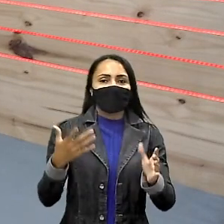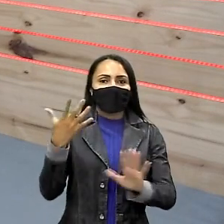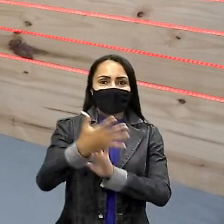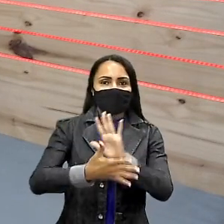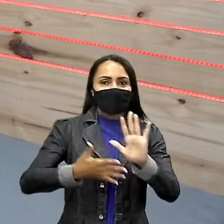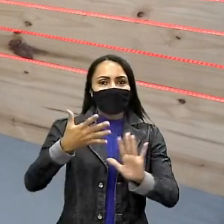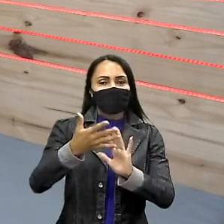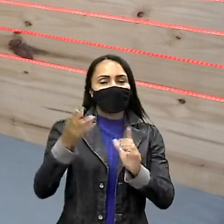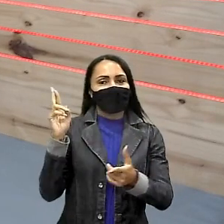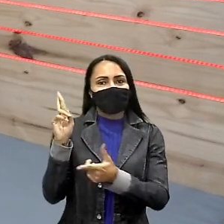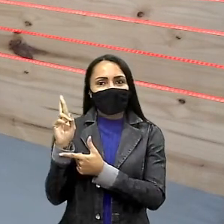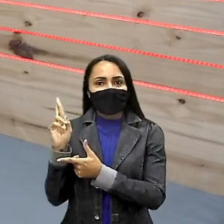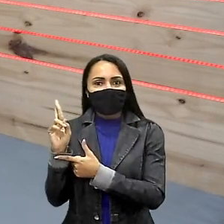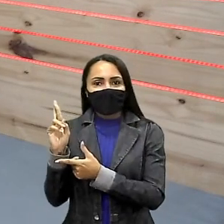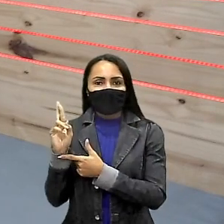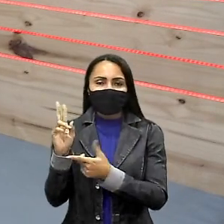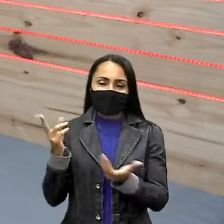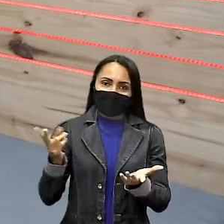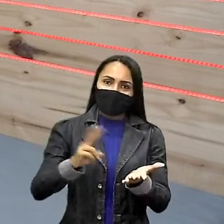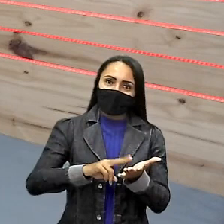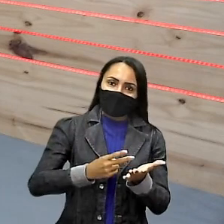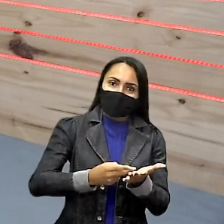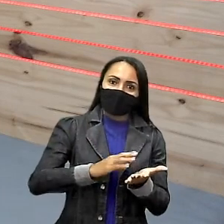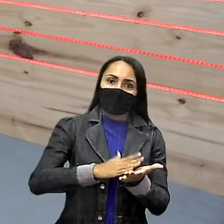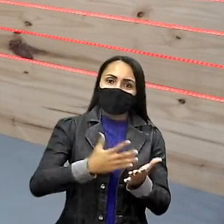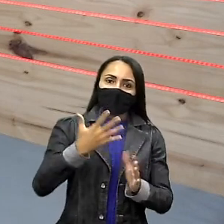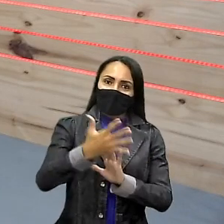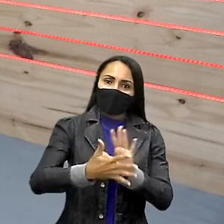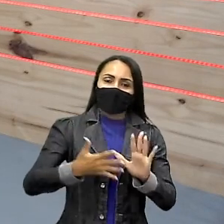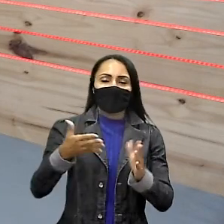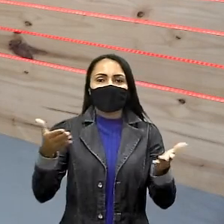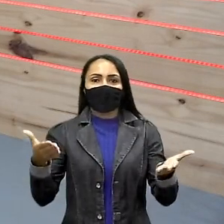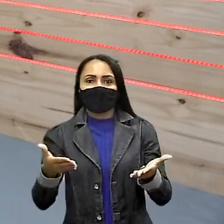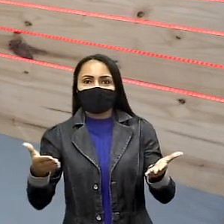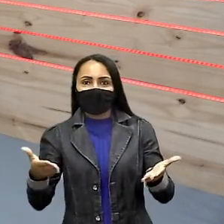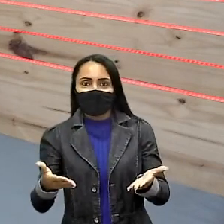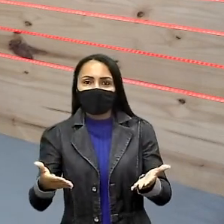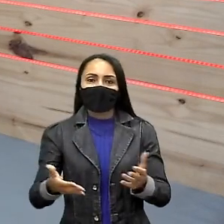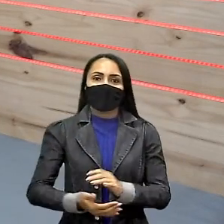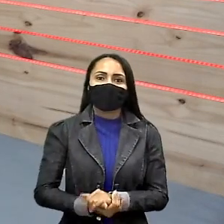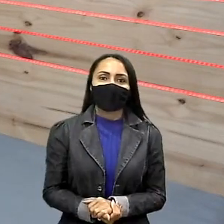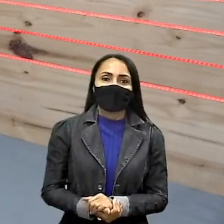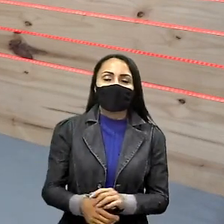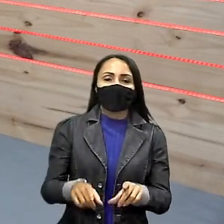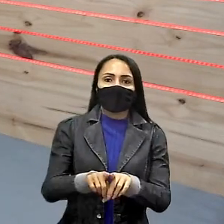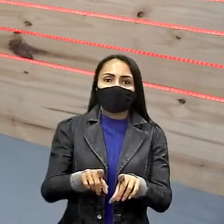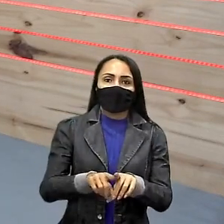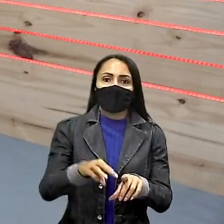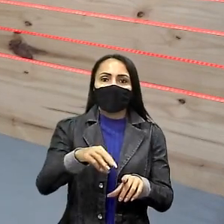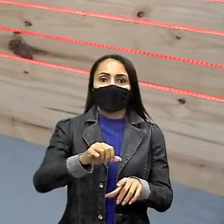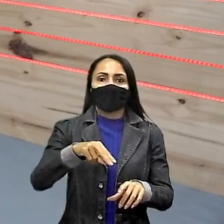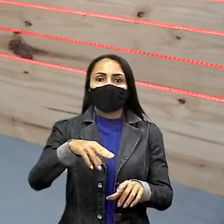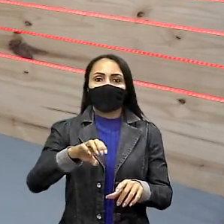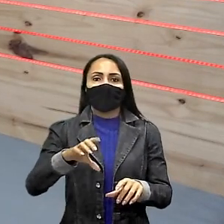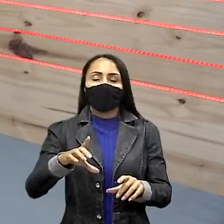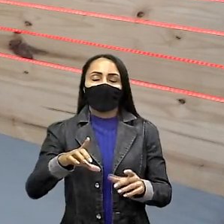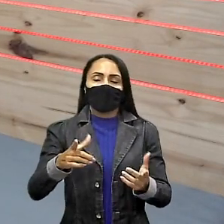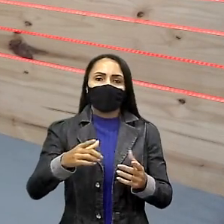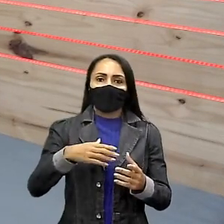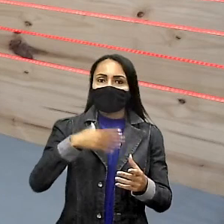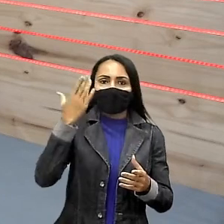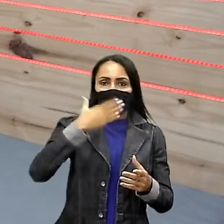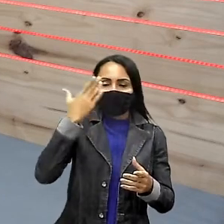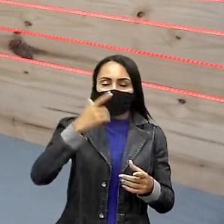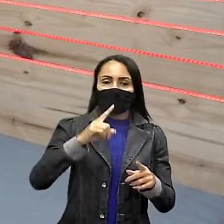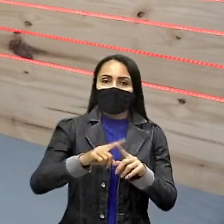nossa querida Roberta, fazendo a transcrição para você agora, daqui no nosso estúdio. E é claro, ele, o Manuel, você não está visualizando, mas